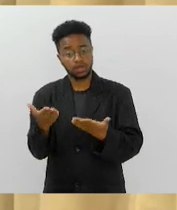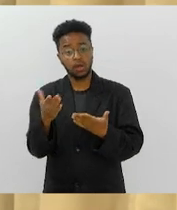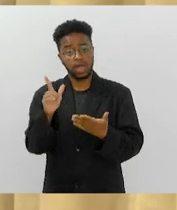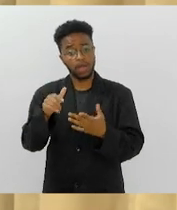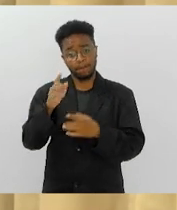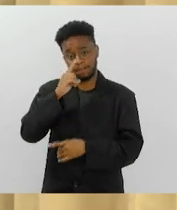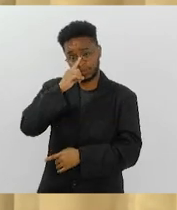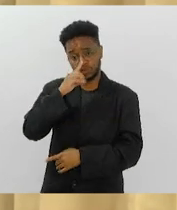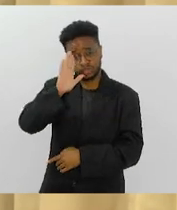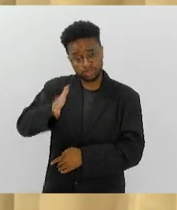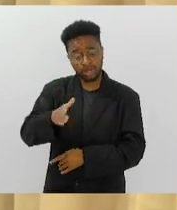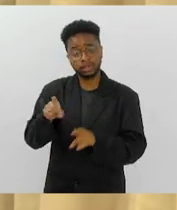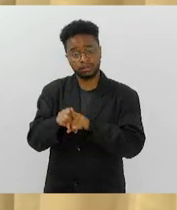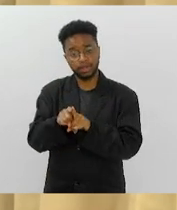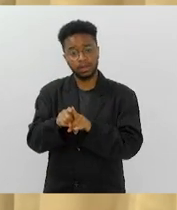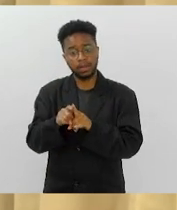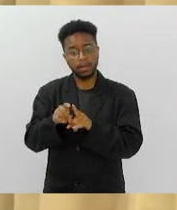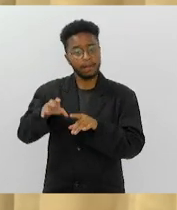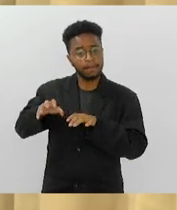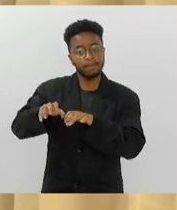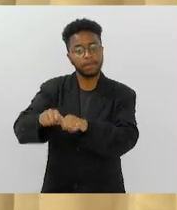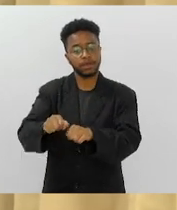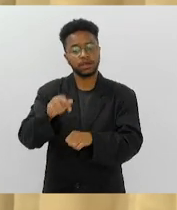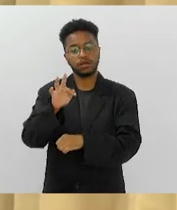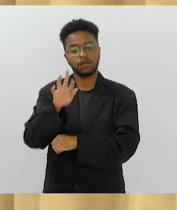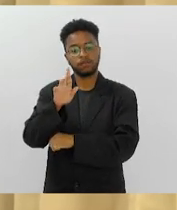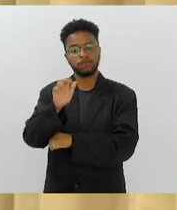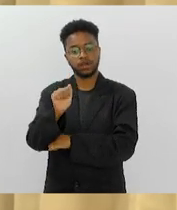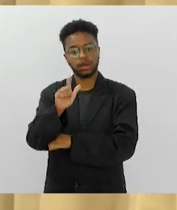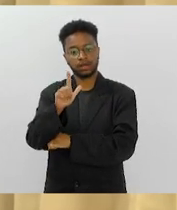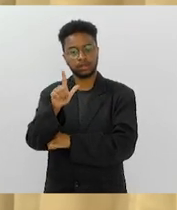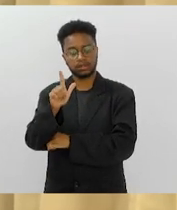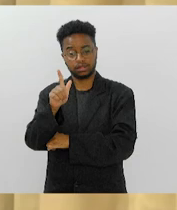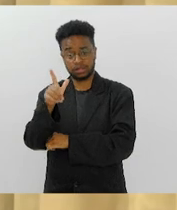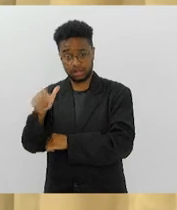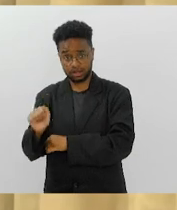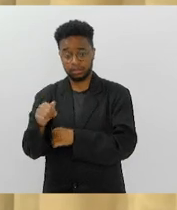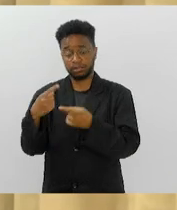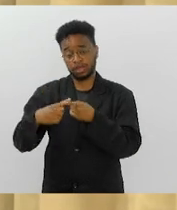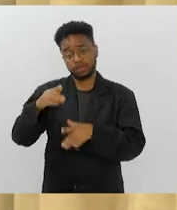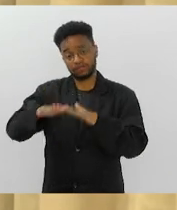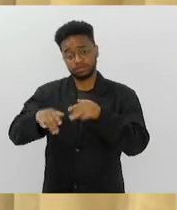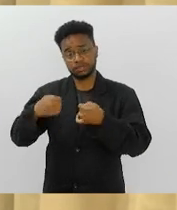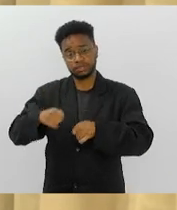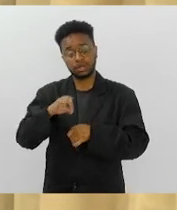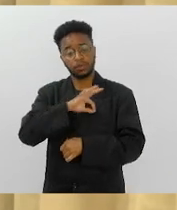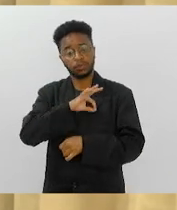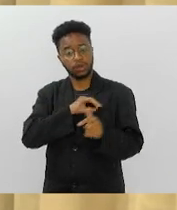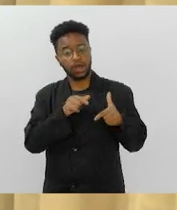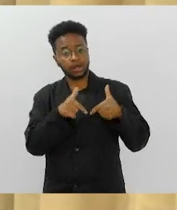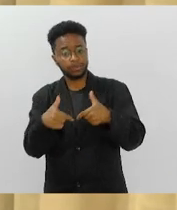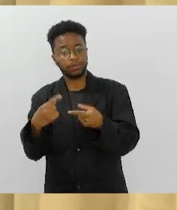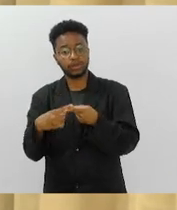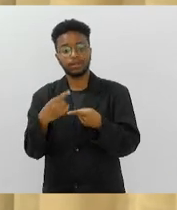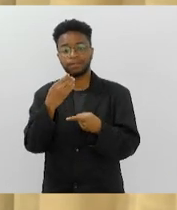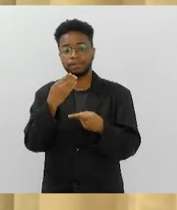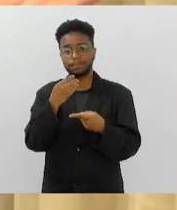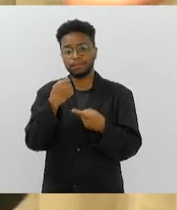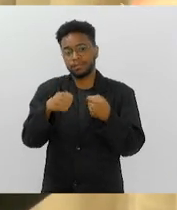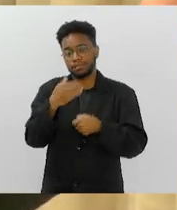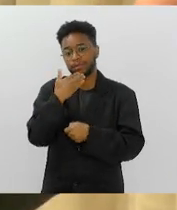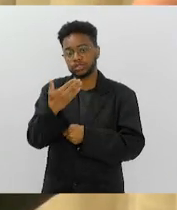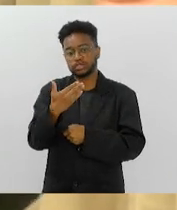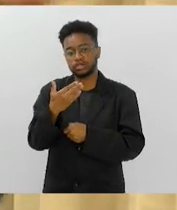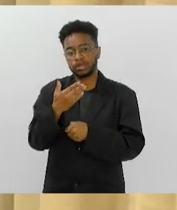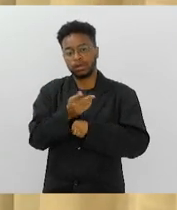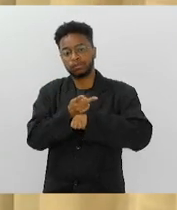flagrancial. Porém, existem casos que é necessária a intervenção da Polícia Judiciária porque tem que pedir uma busca e apreensão